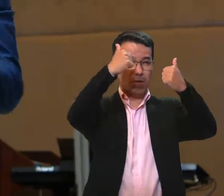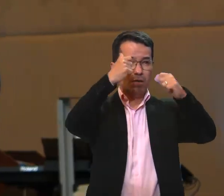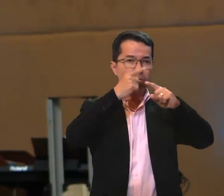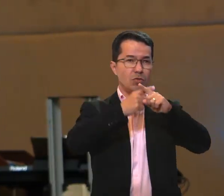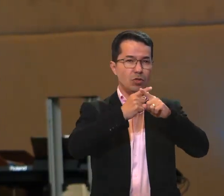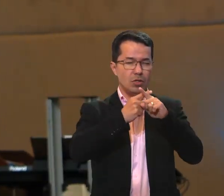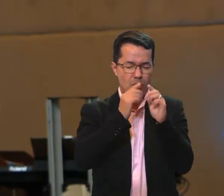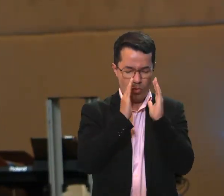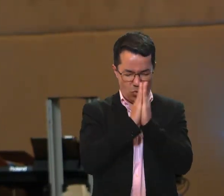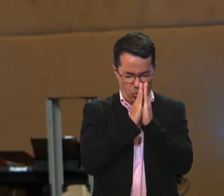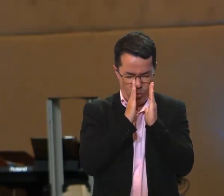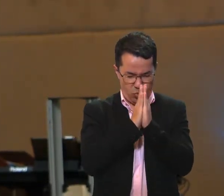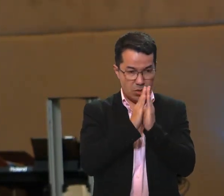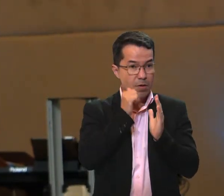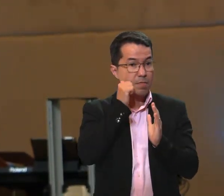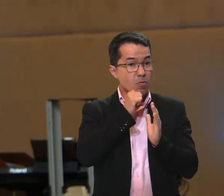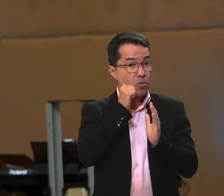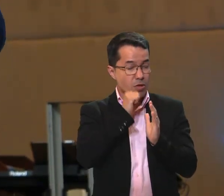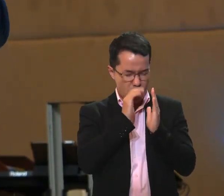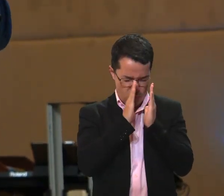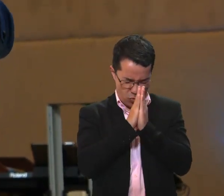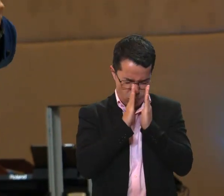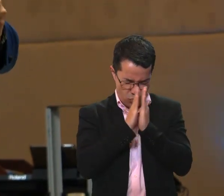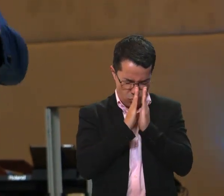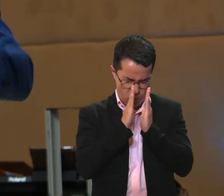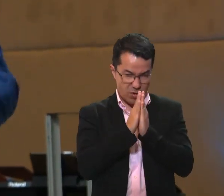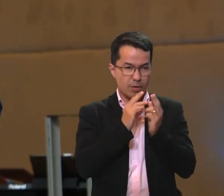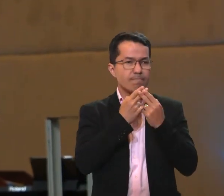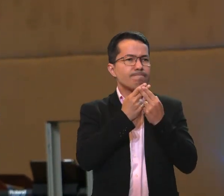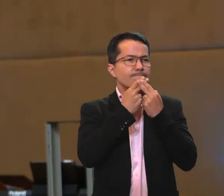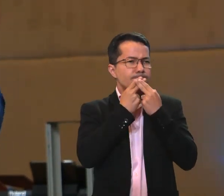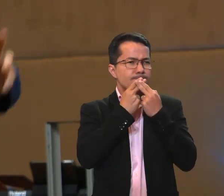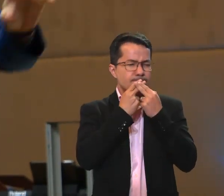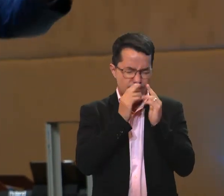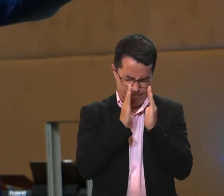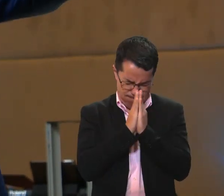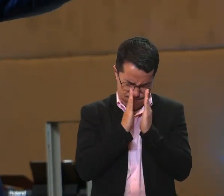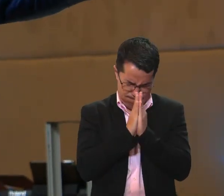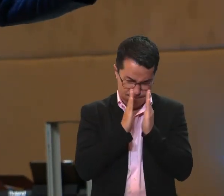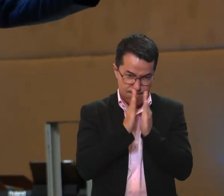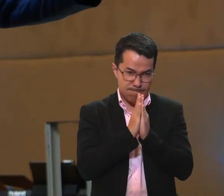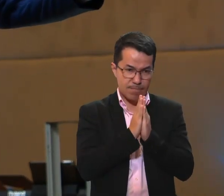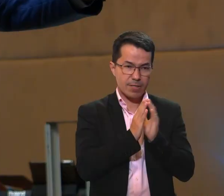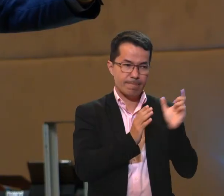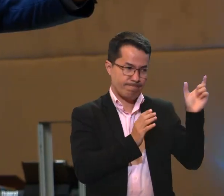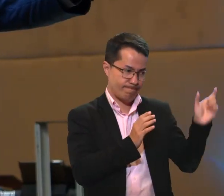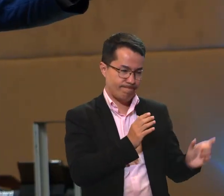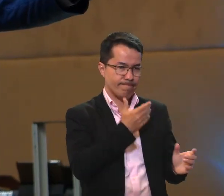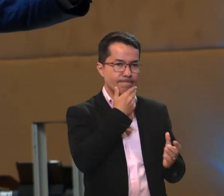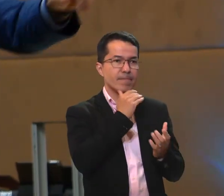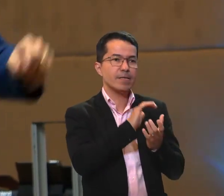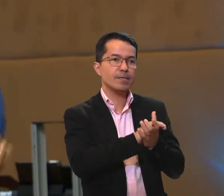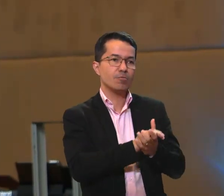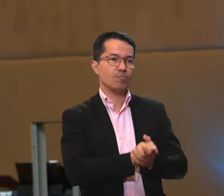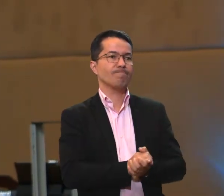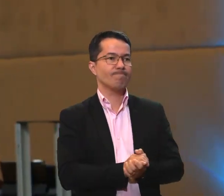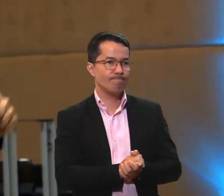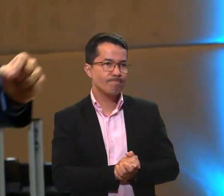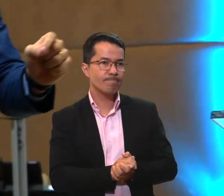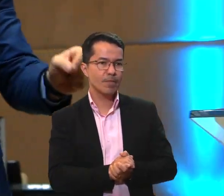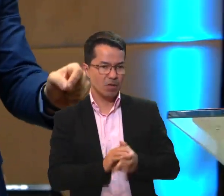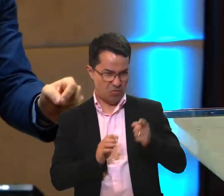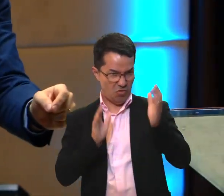seu marido? Você já jejuou pelo seu filho, que está longe dos caminhos do Senhor? Eu queria